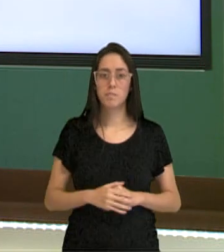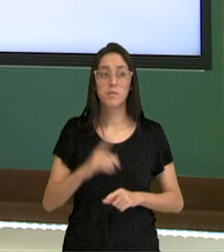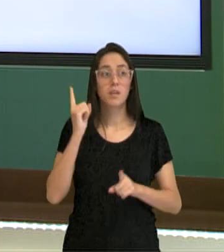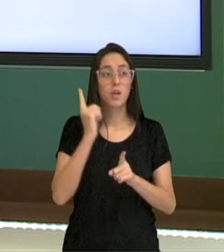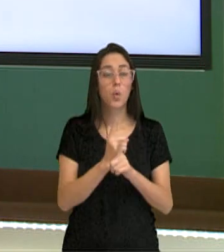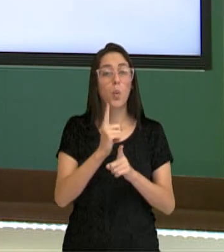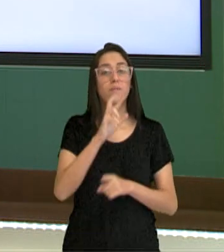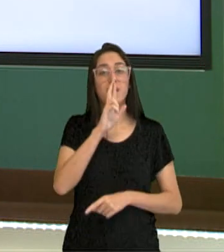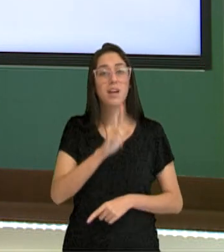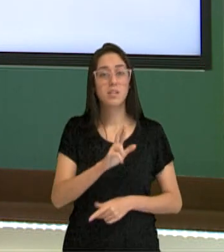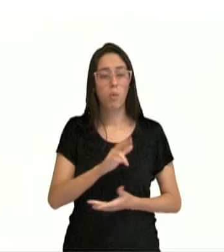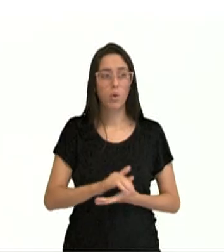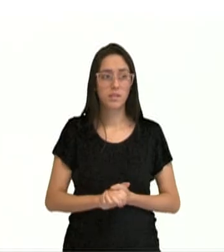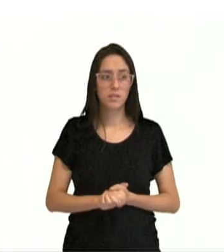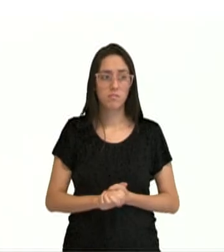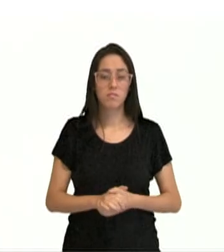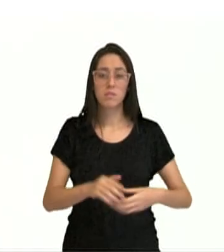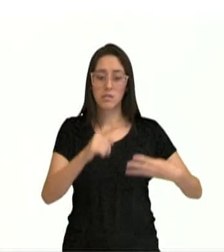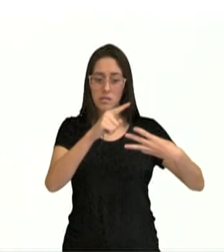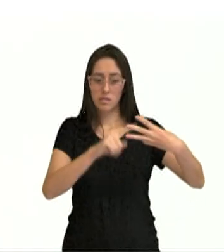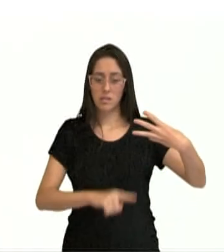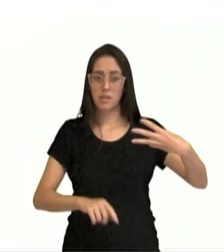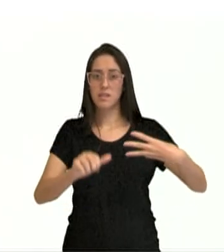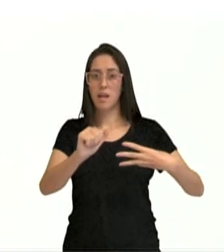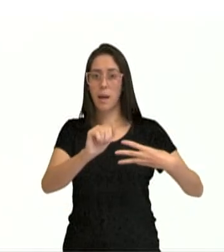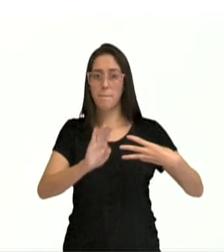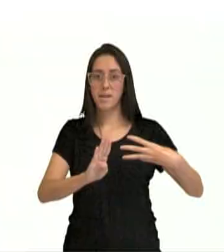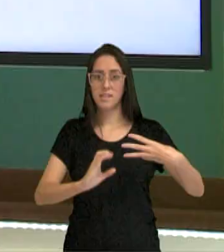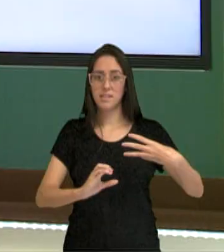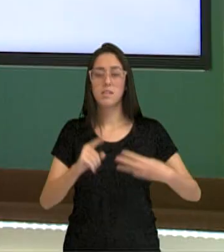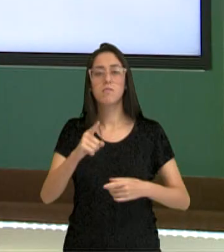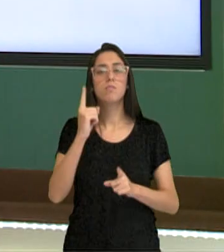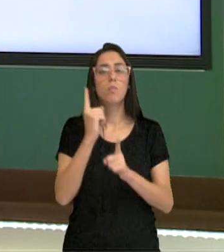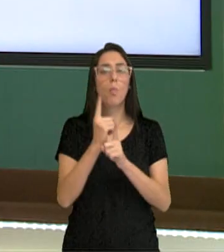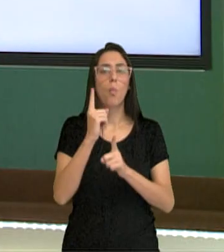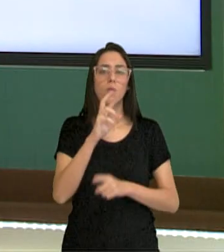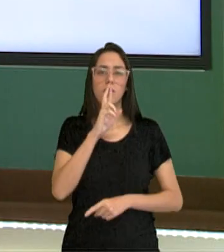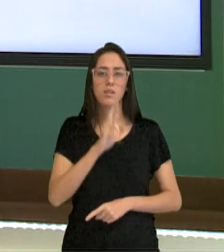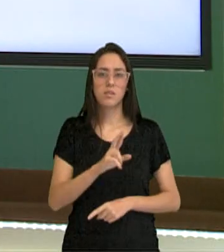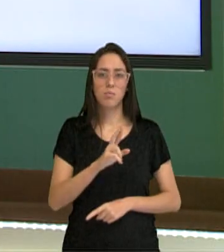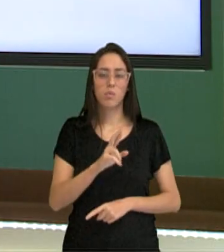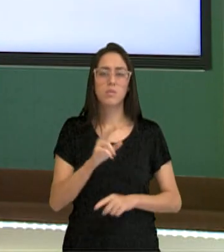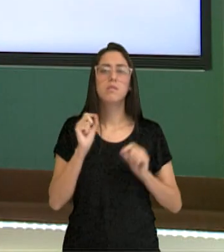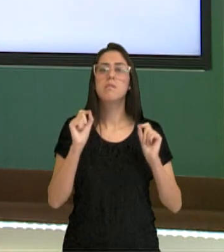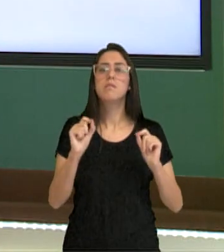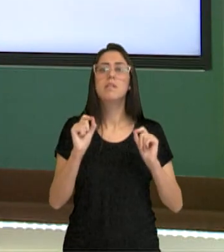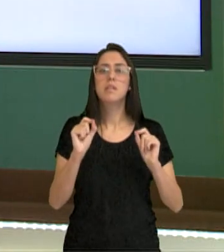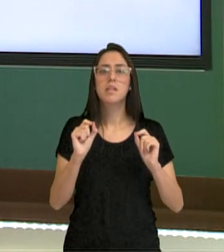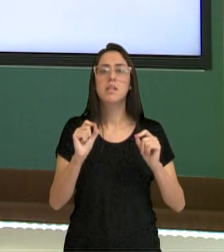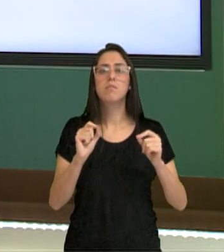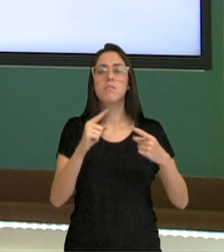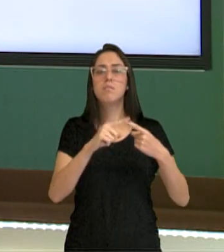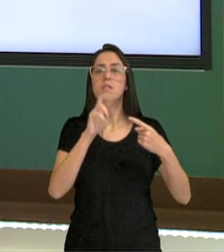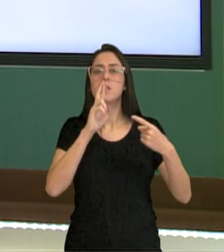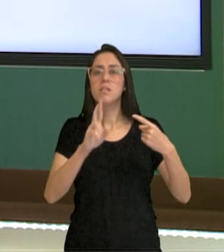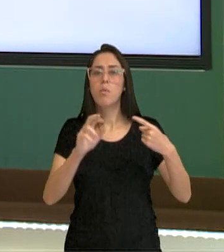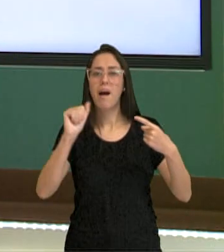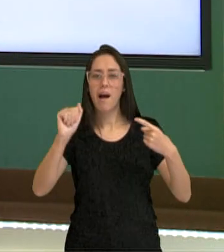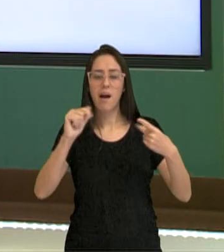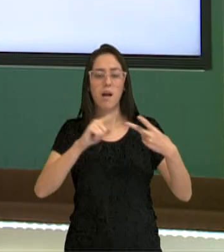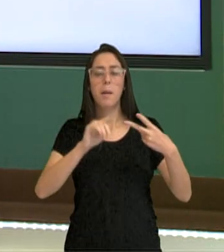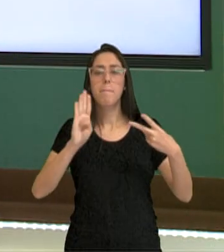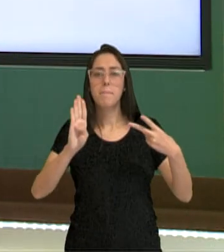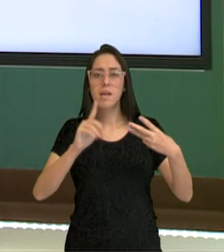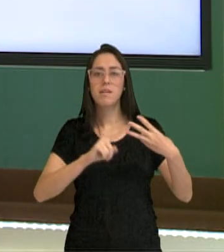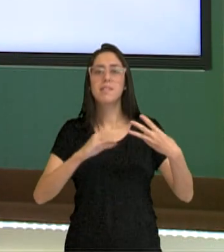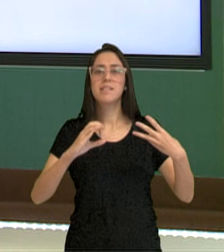solução. Eu tenho aqui três opções para você encontrar a solução, ou seja, determinar quem é o m na primeira, quem é o x na